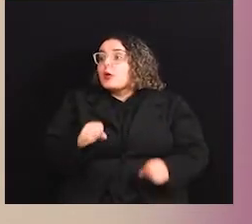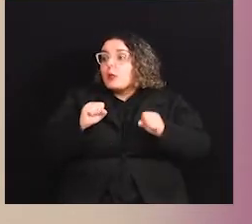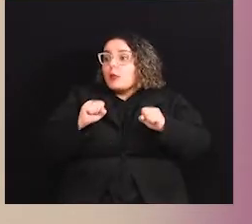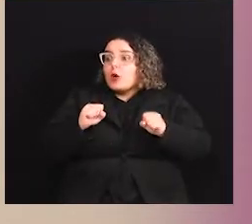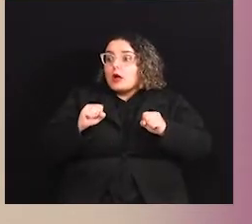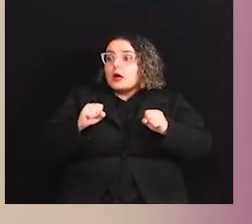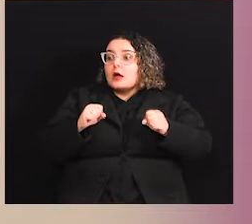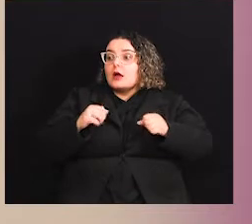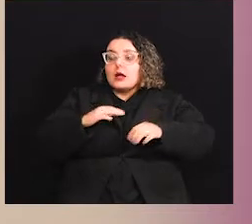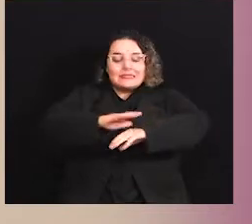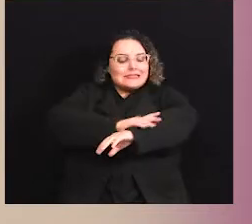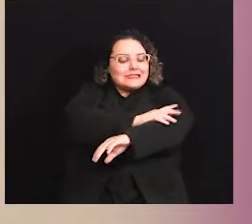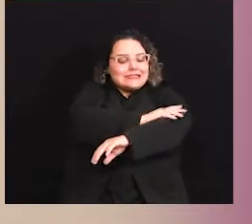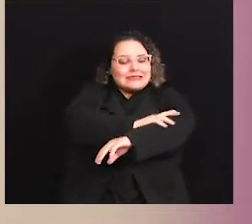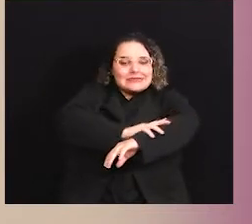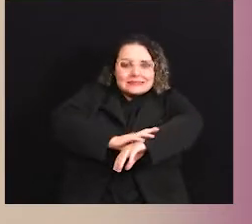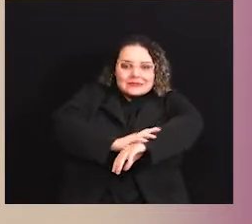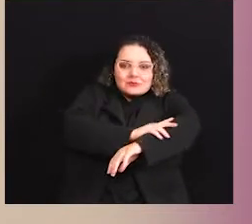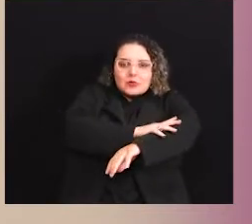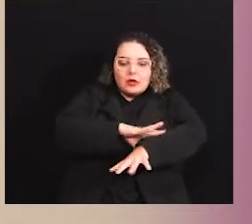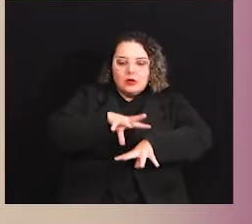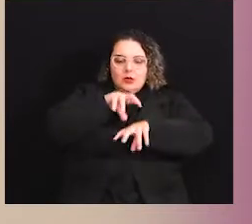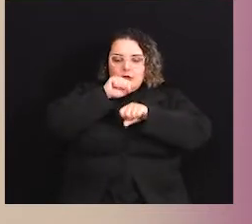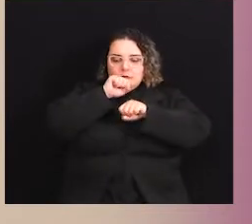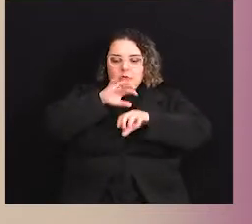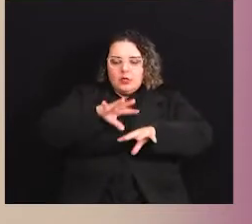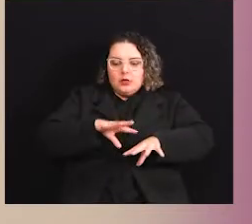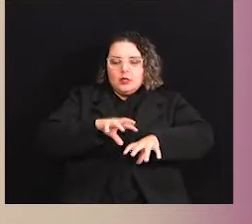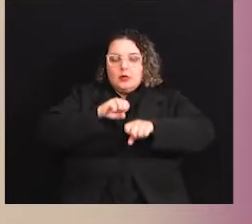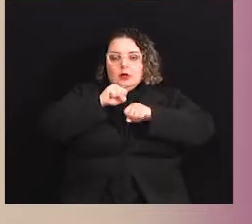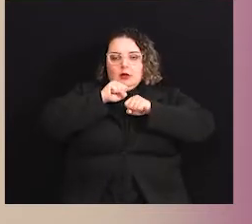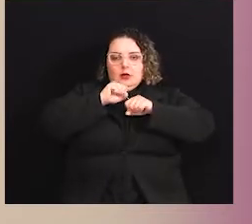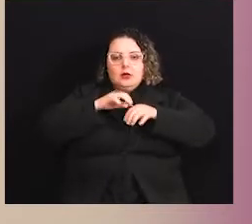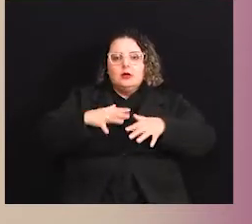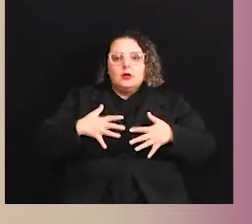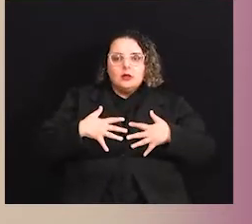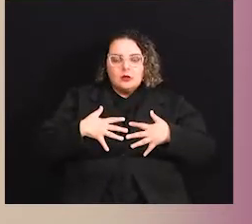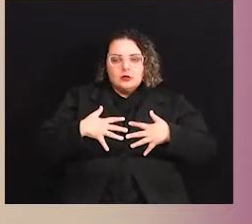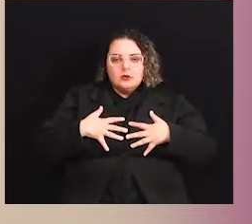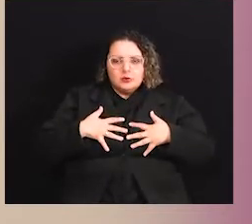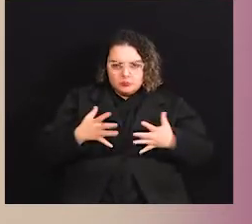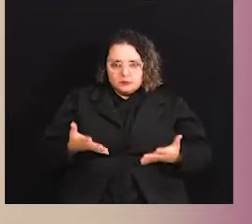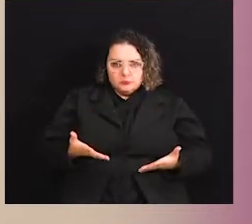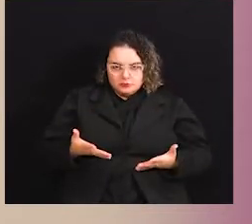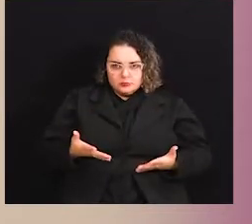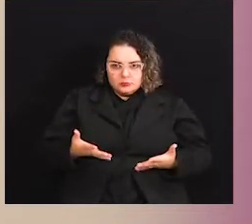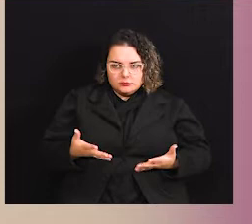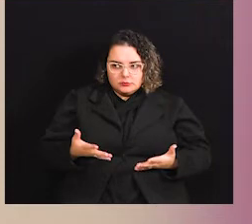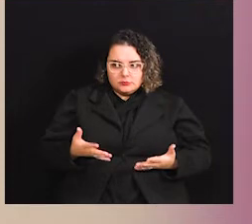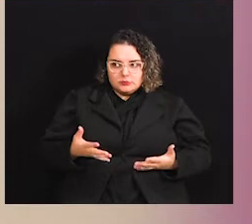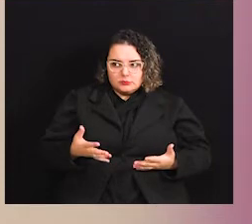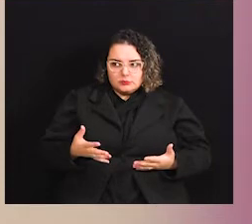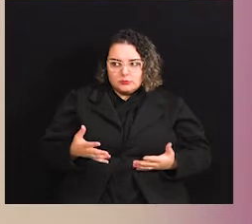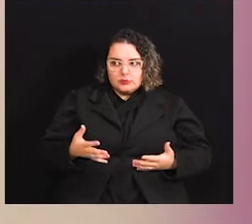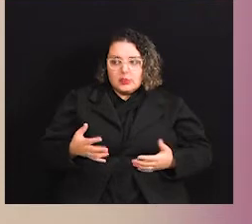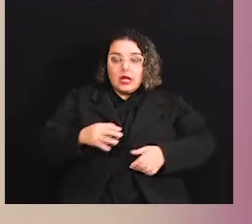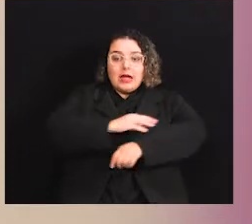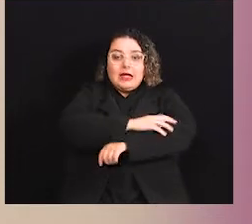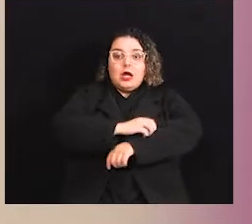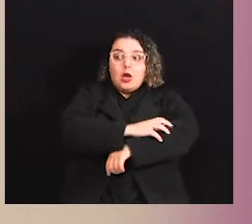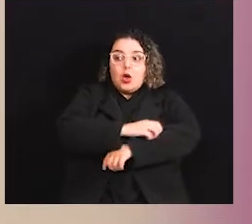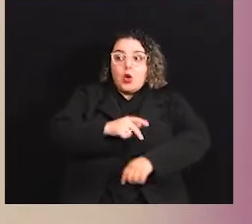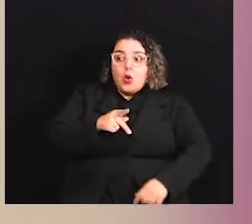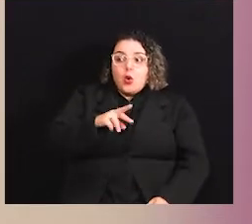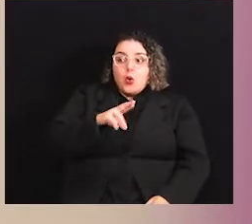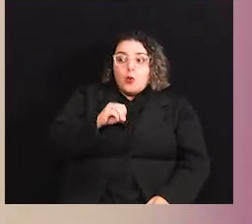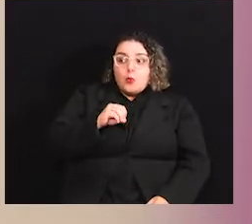também sintomas de pele, sintomas respiratórios. A alergia à proteína do leite pode cursar